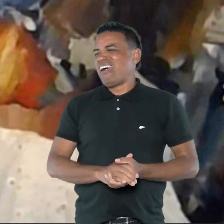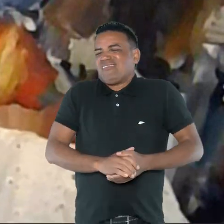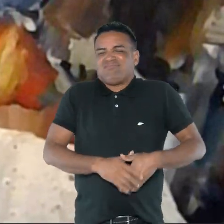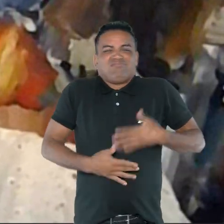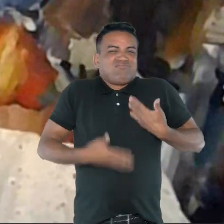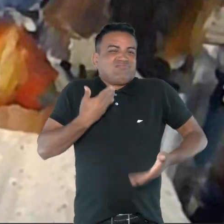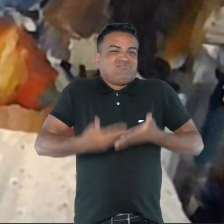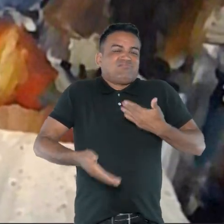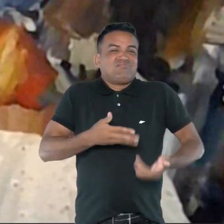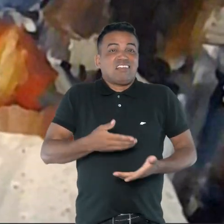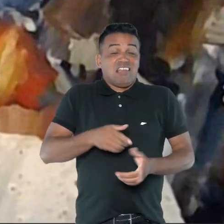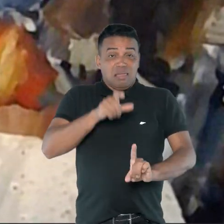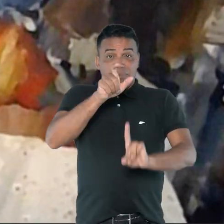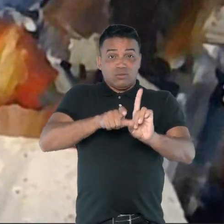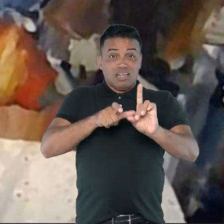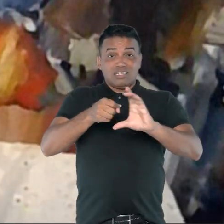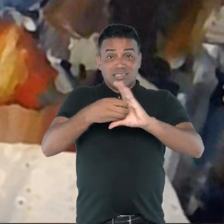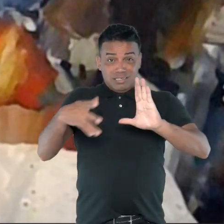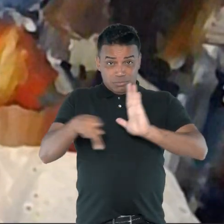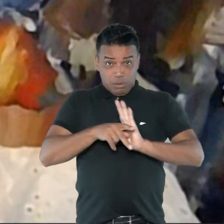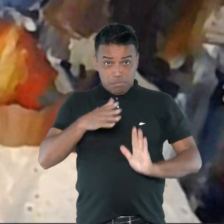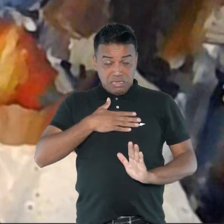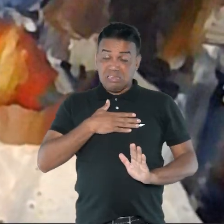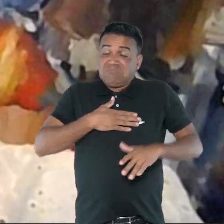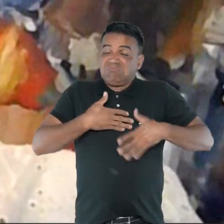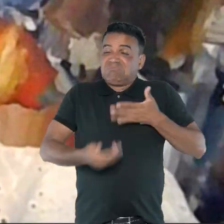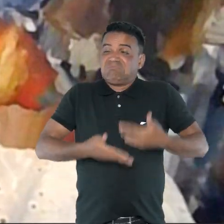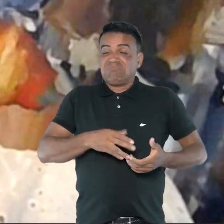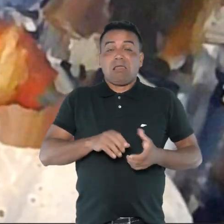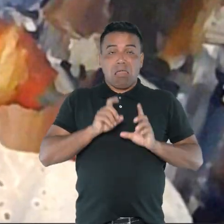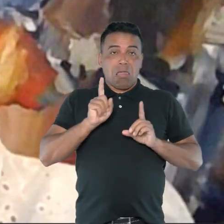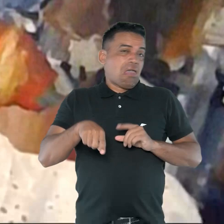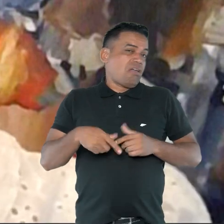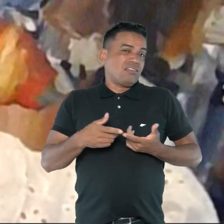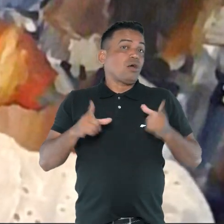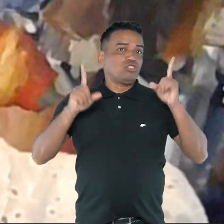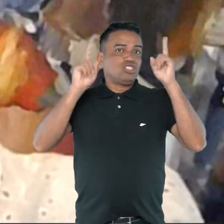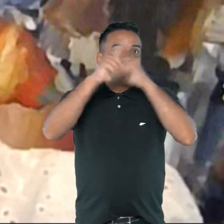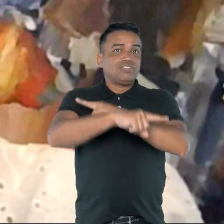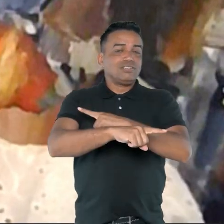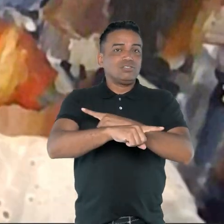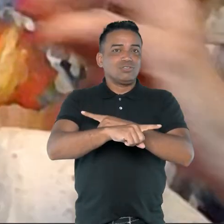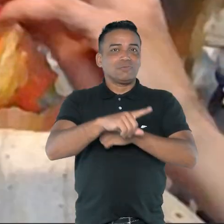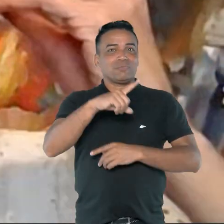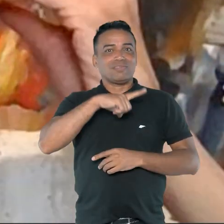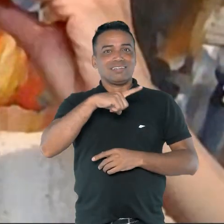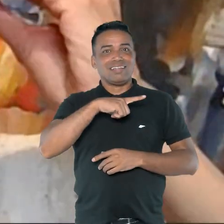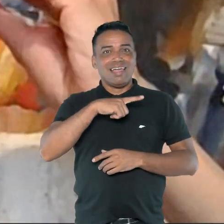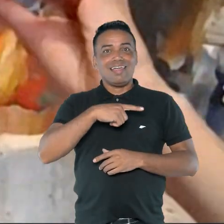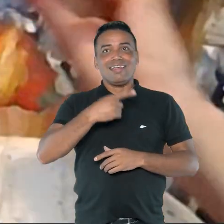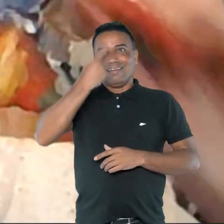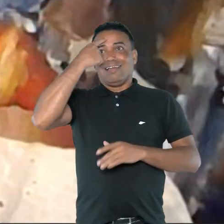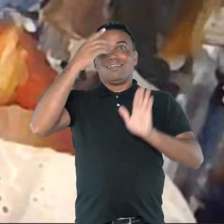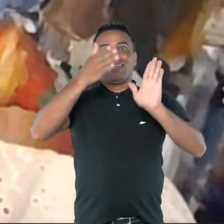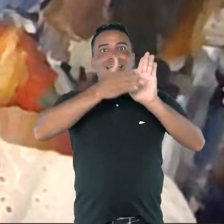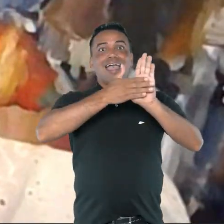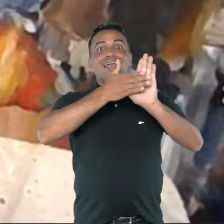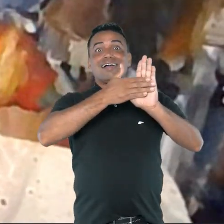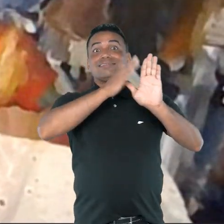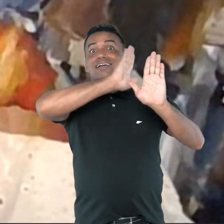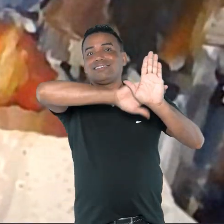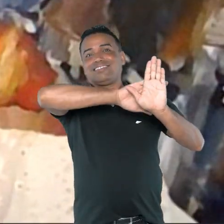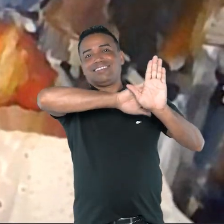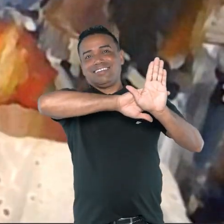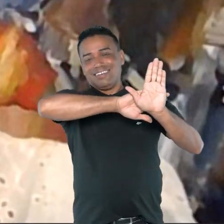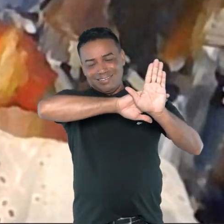sabe? Tudo bem, dane-se se me enxergarem nessa protagonista. Isso é difícil, porque exatamente o que você falou, tem